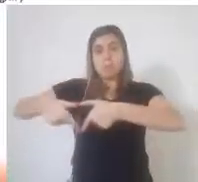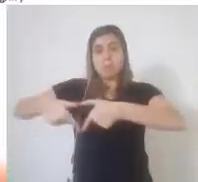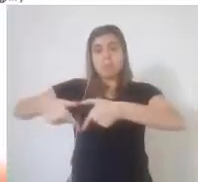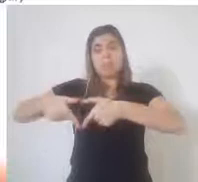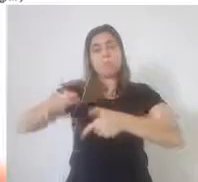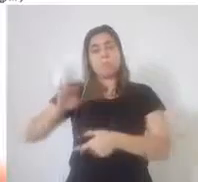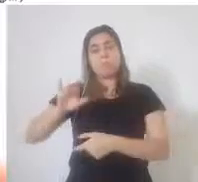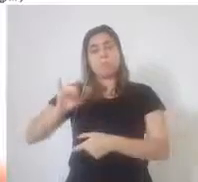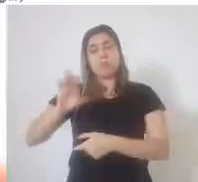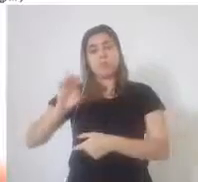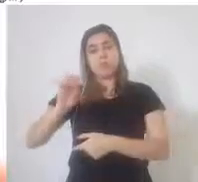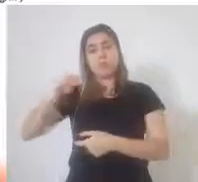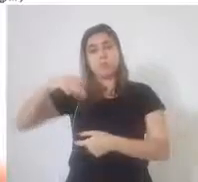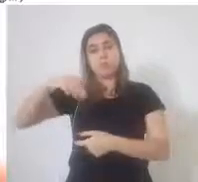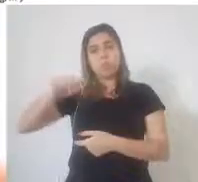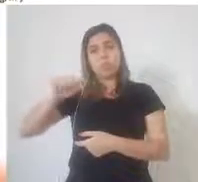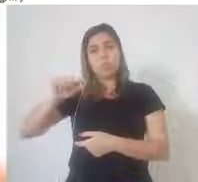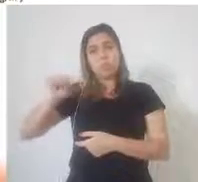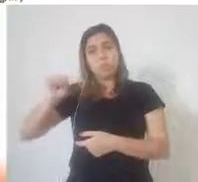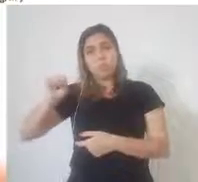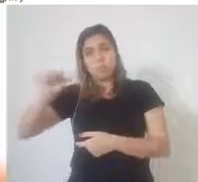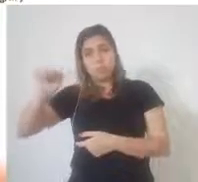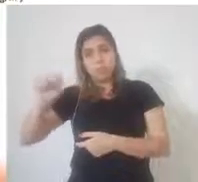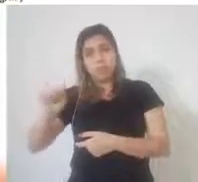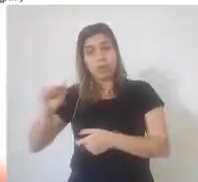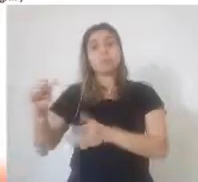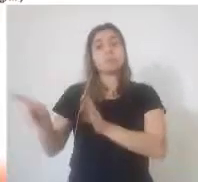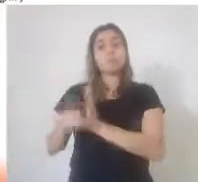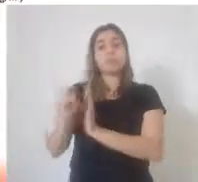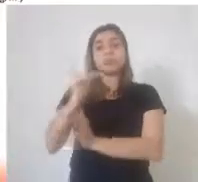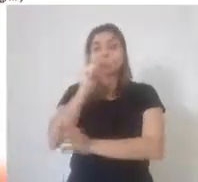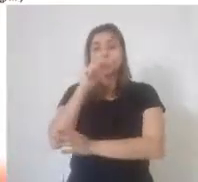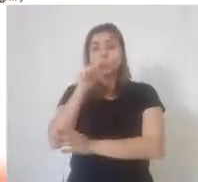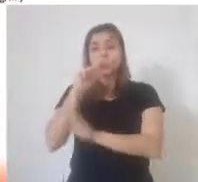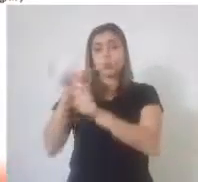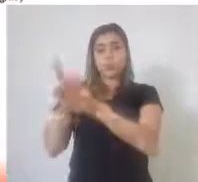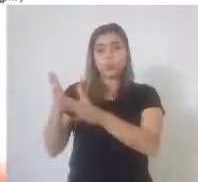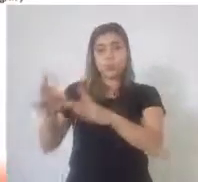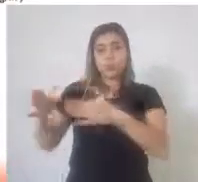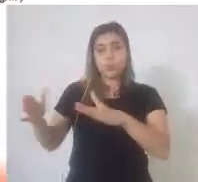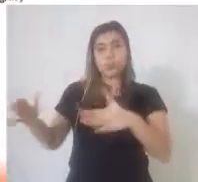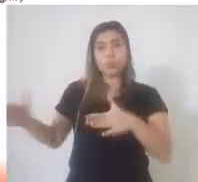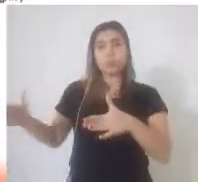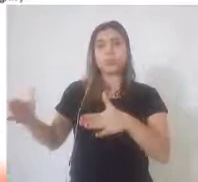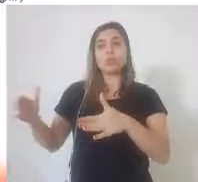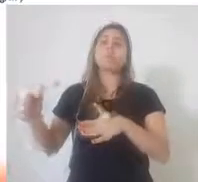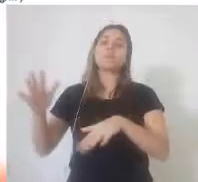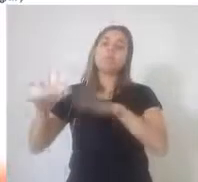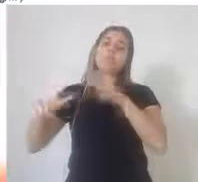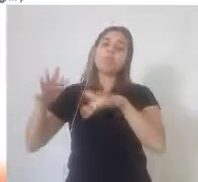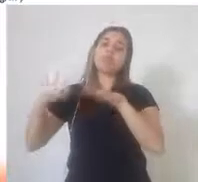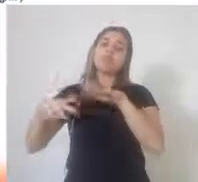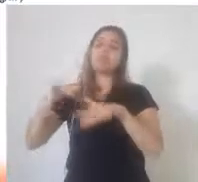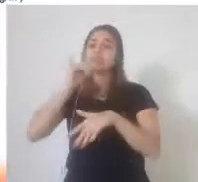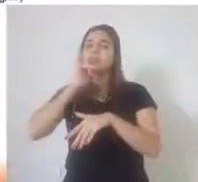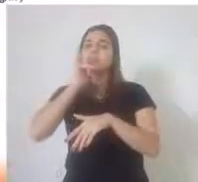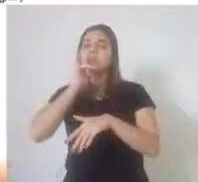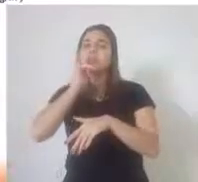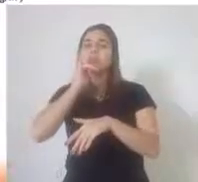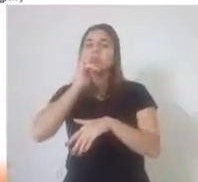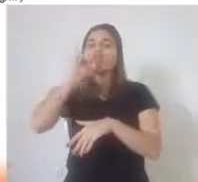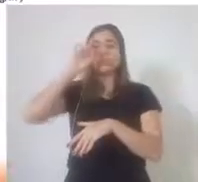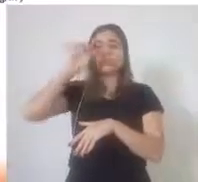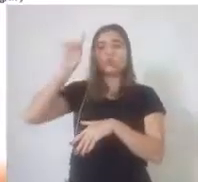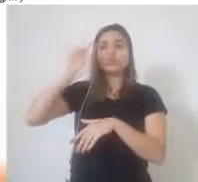de biomassa, a inversão acontece no ambiente aquático, numa cadeia aquática, em épocas do